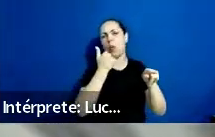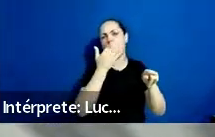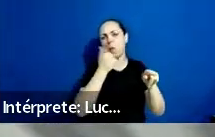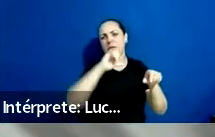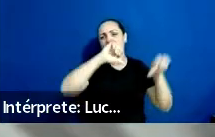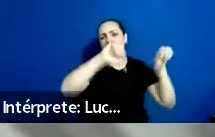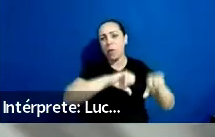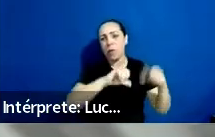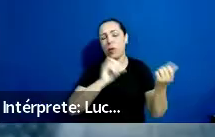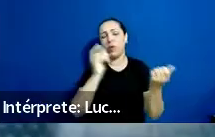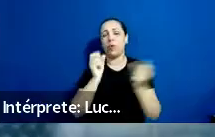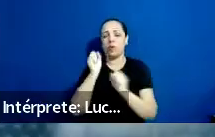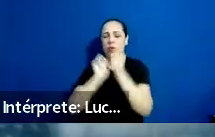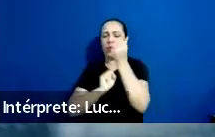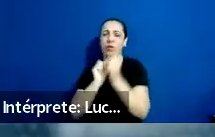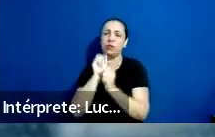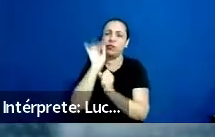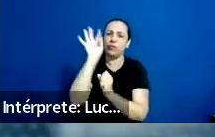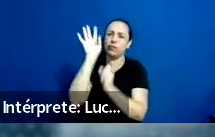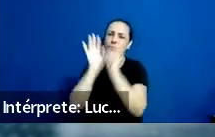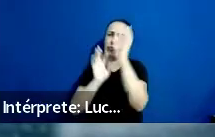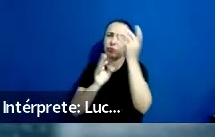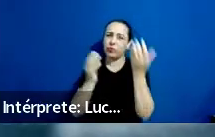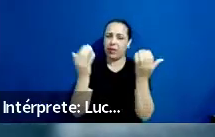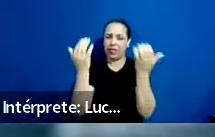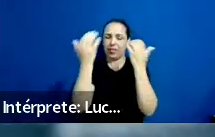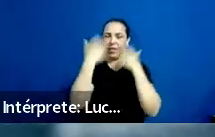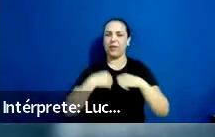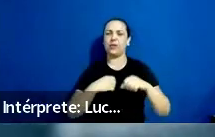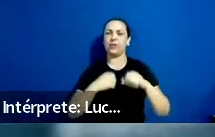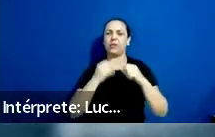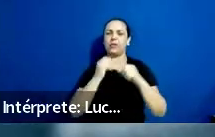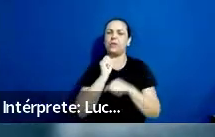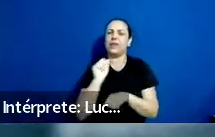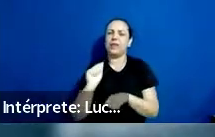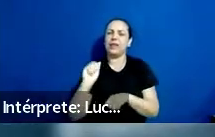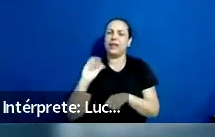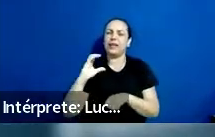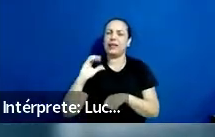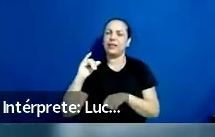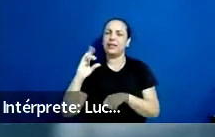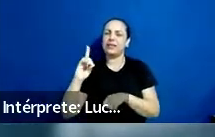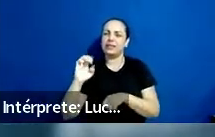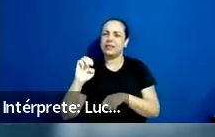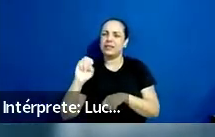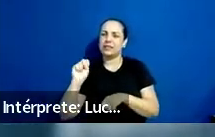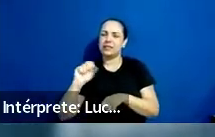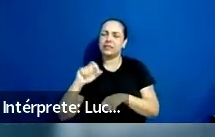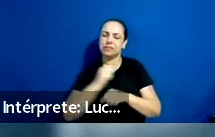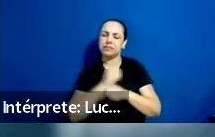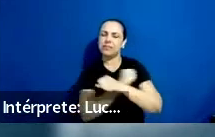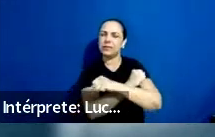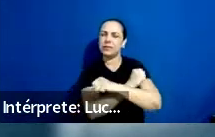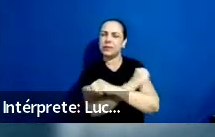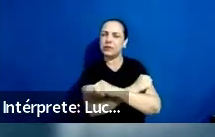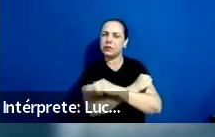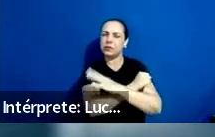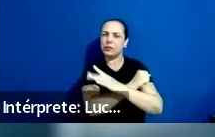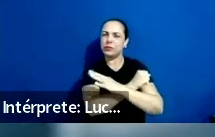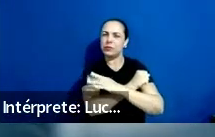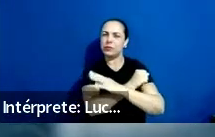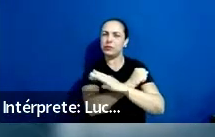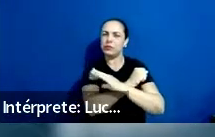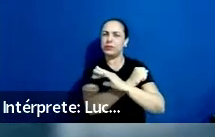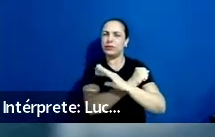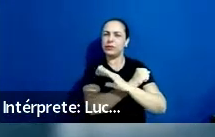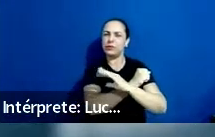e o aumento da acidez. Em 1931, o Dr. Otto Wensch Warburger recebeu o Prêmio Nobel de Medicina pelo